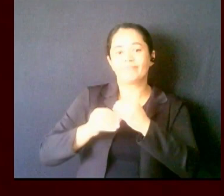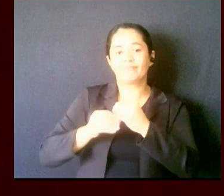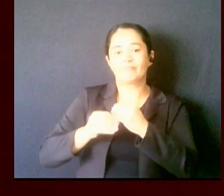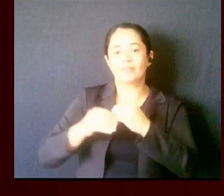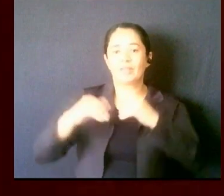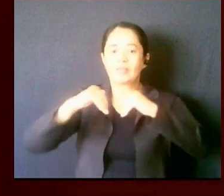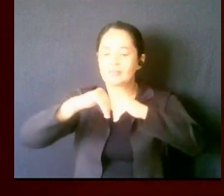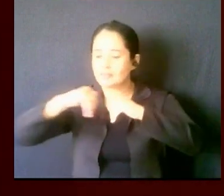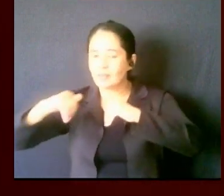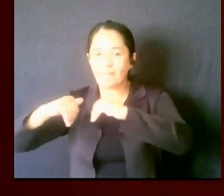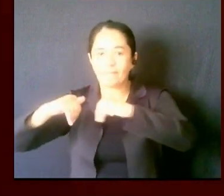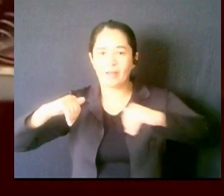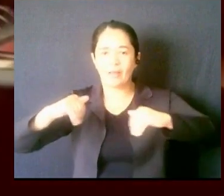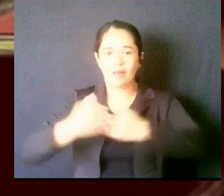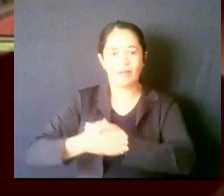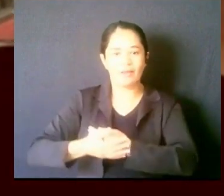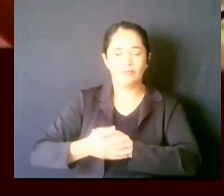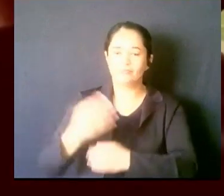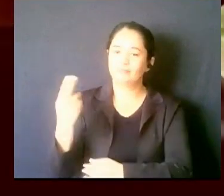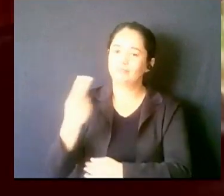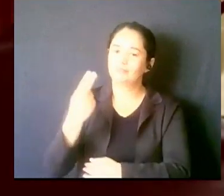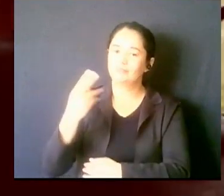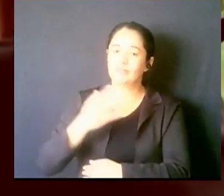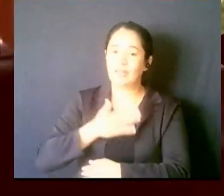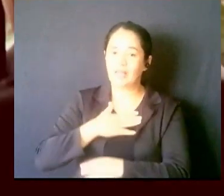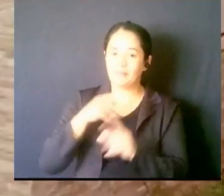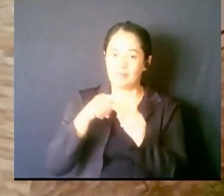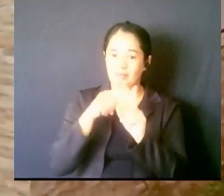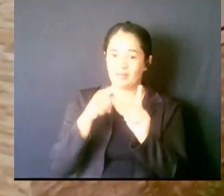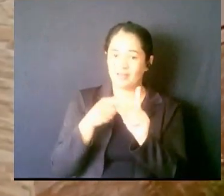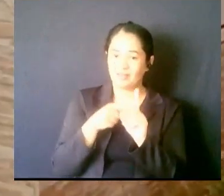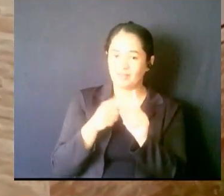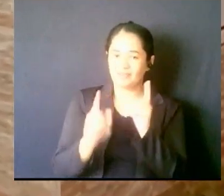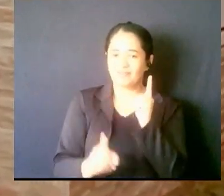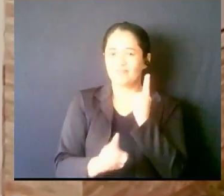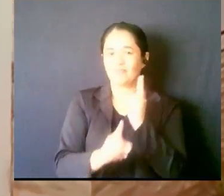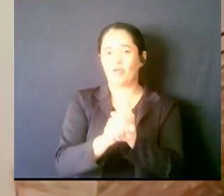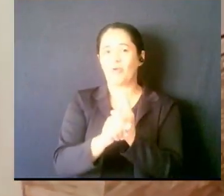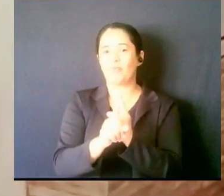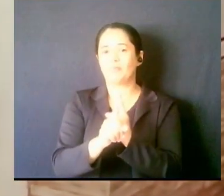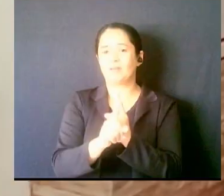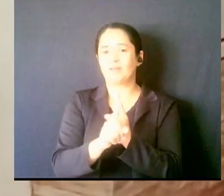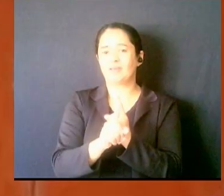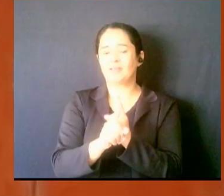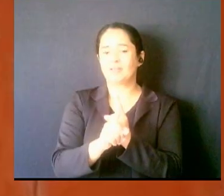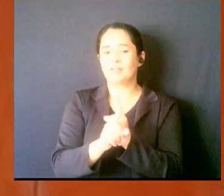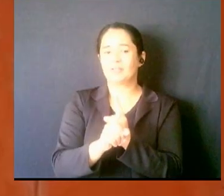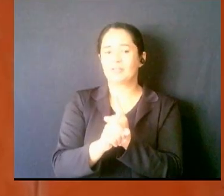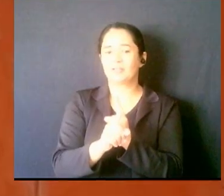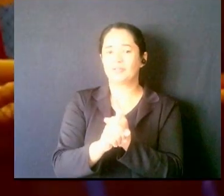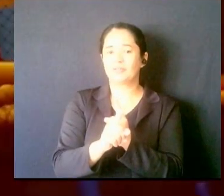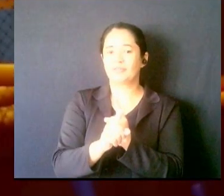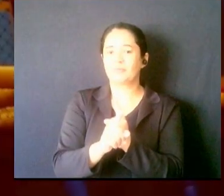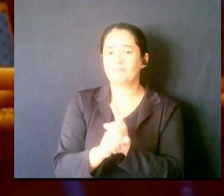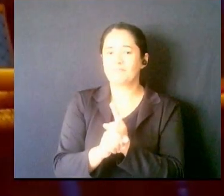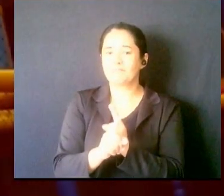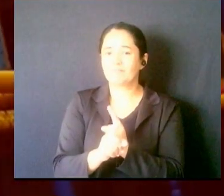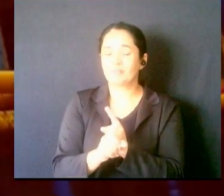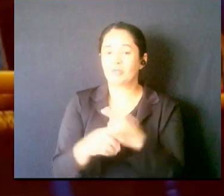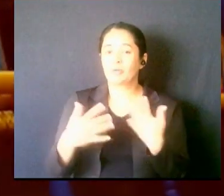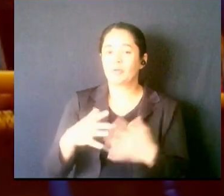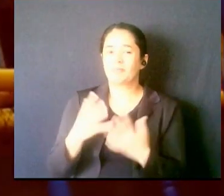foi uma gravidez descoberta de forma bem tardia, né? E para aceitar foi bem